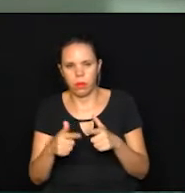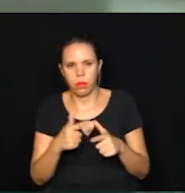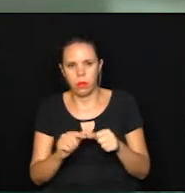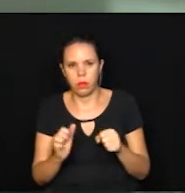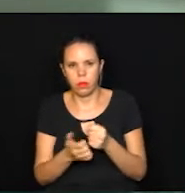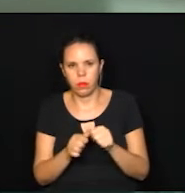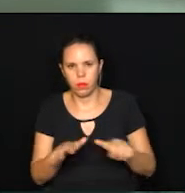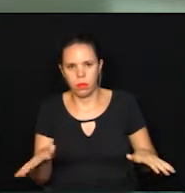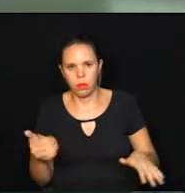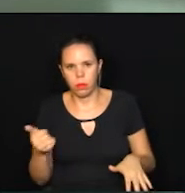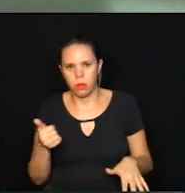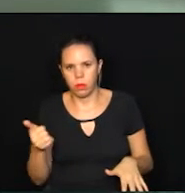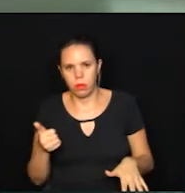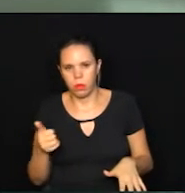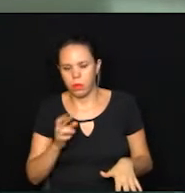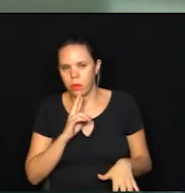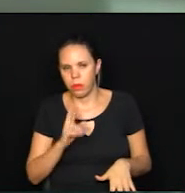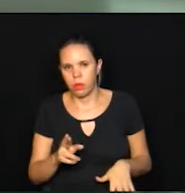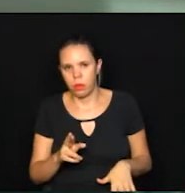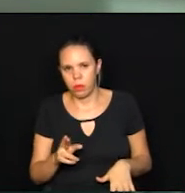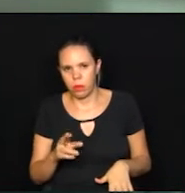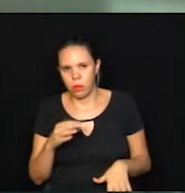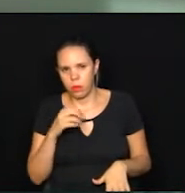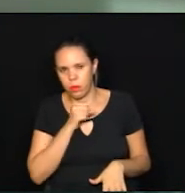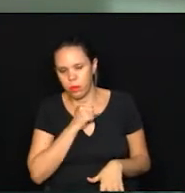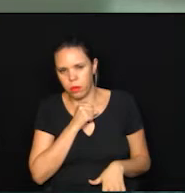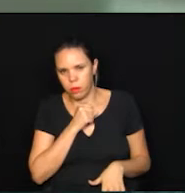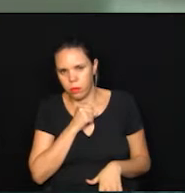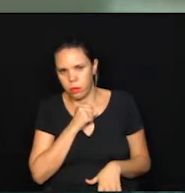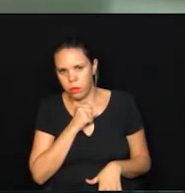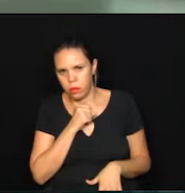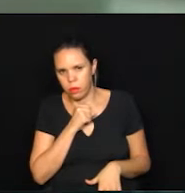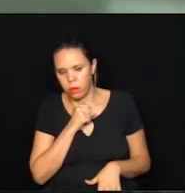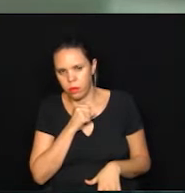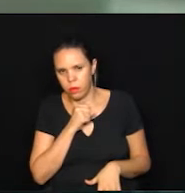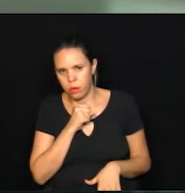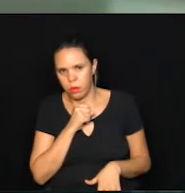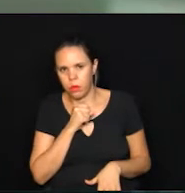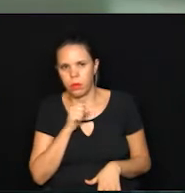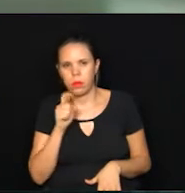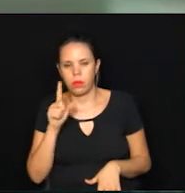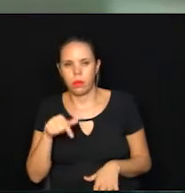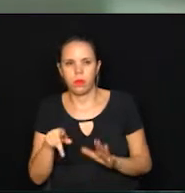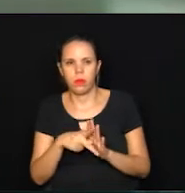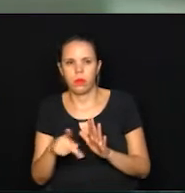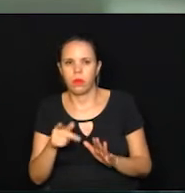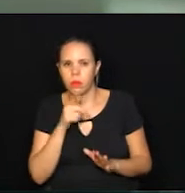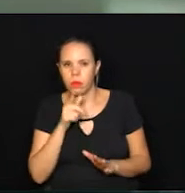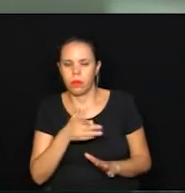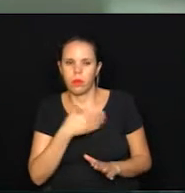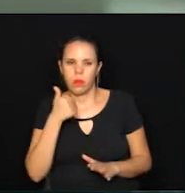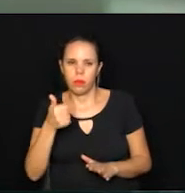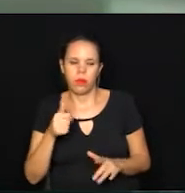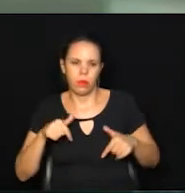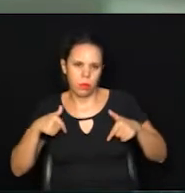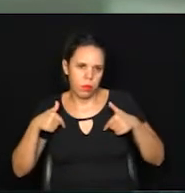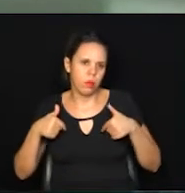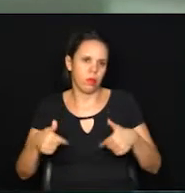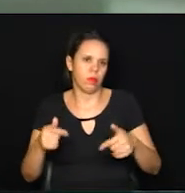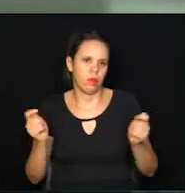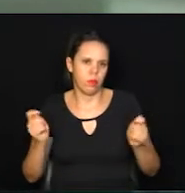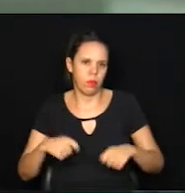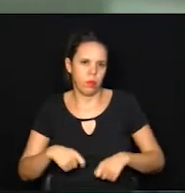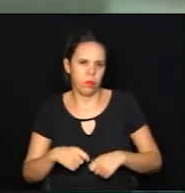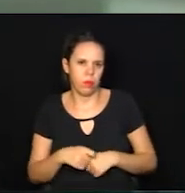pandemia, a primeira resposta imediata, ela é local. Eu tomo a melhor atitude